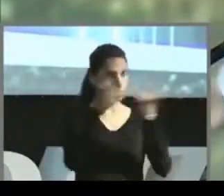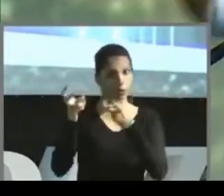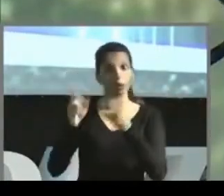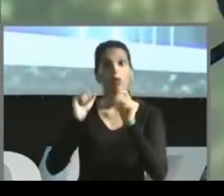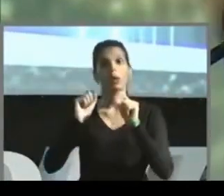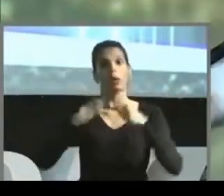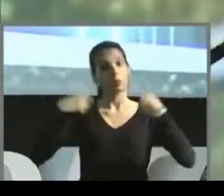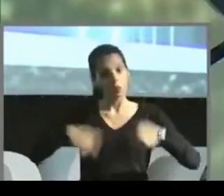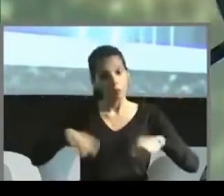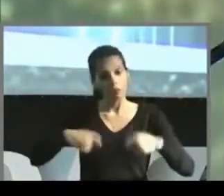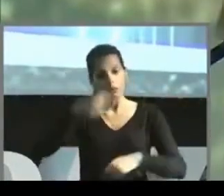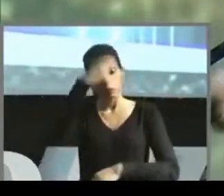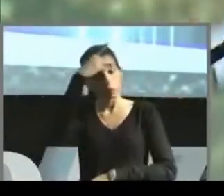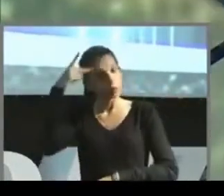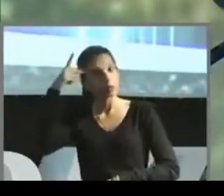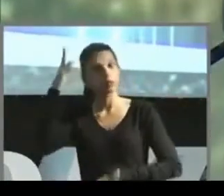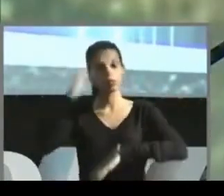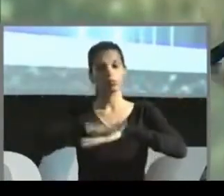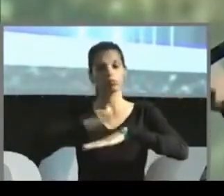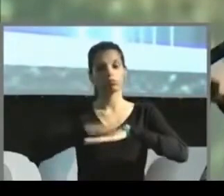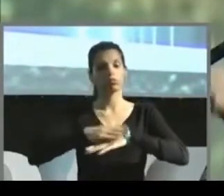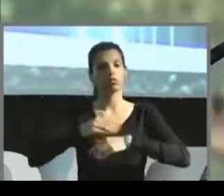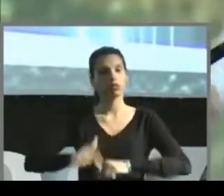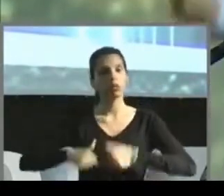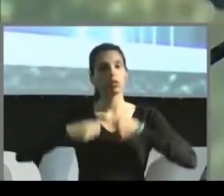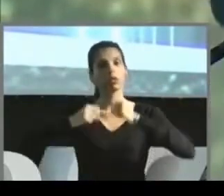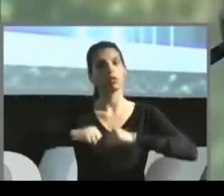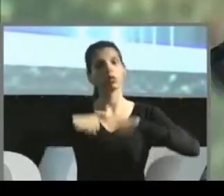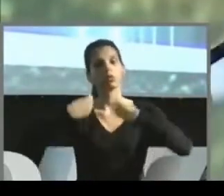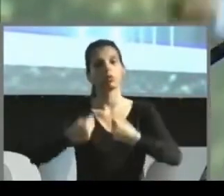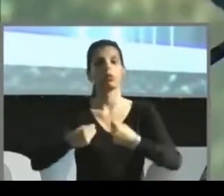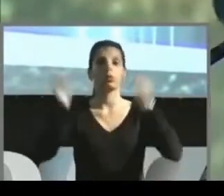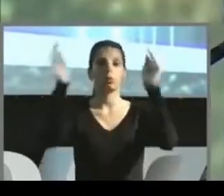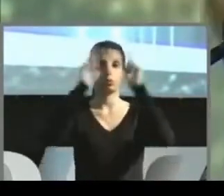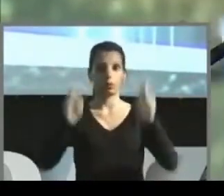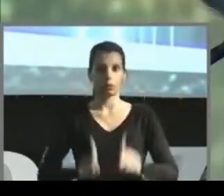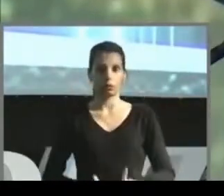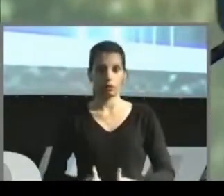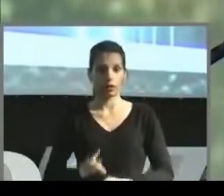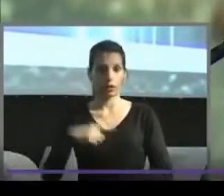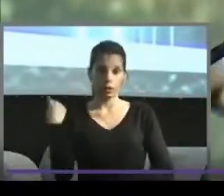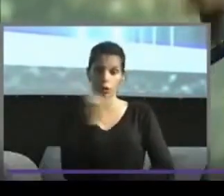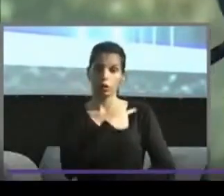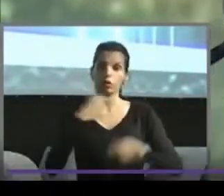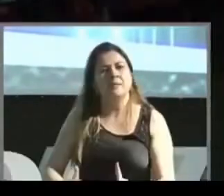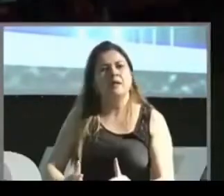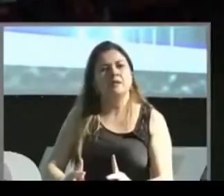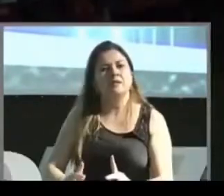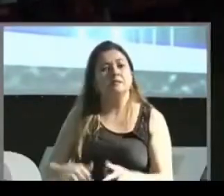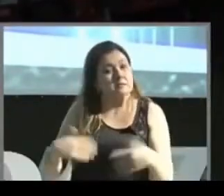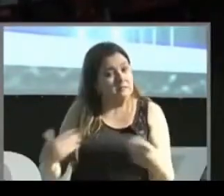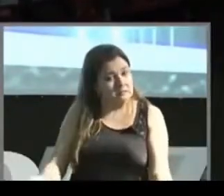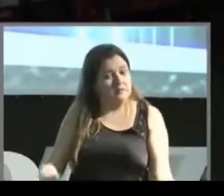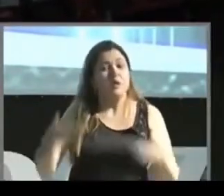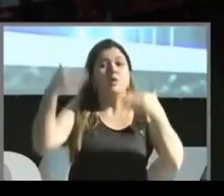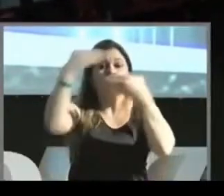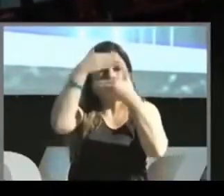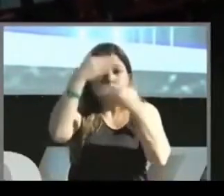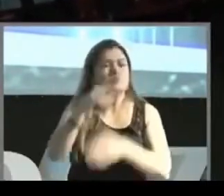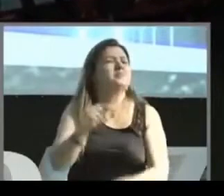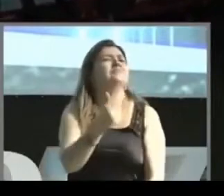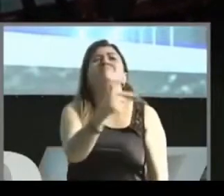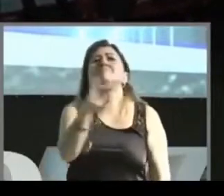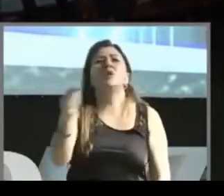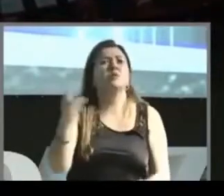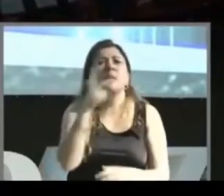preciso de pessoas que promovam a paz. Nós estamos precisando de promotores da paz.